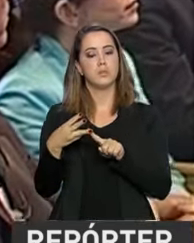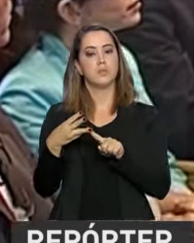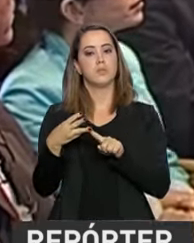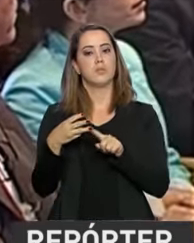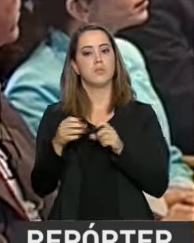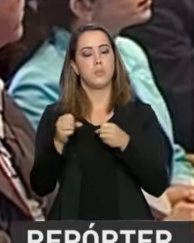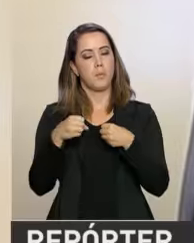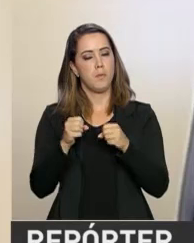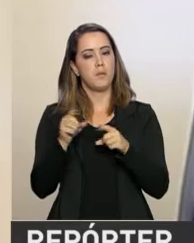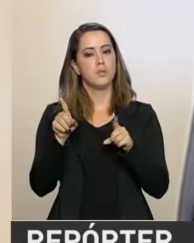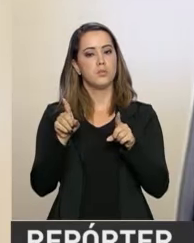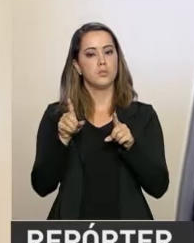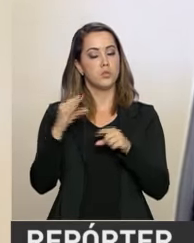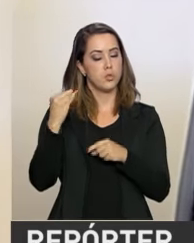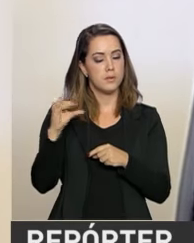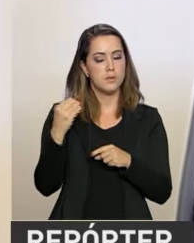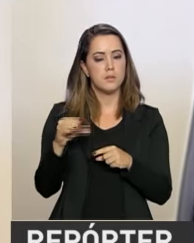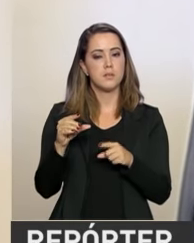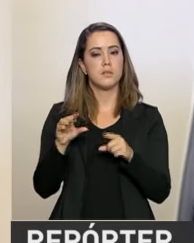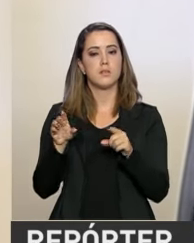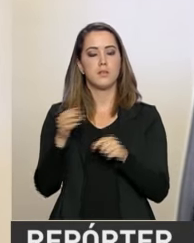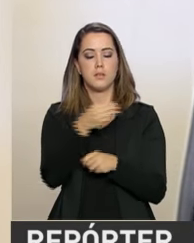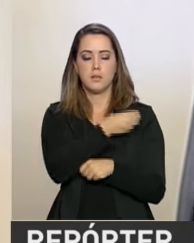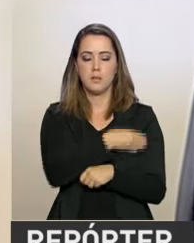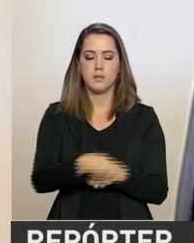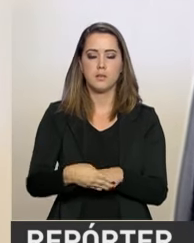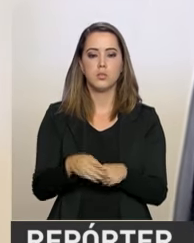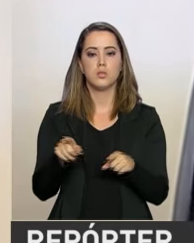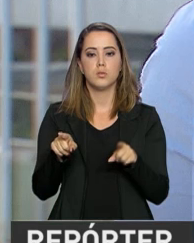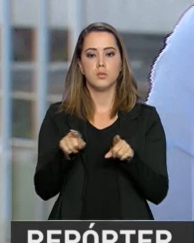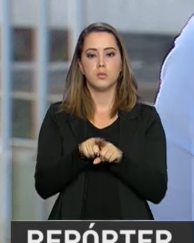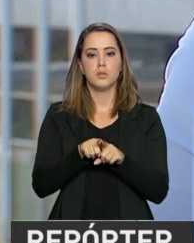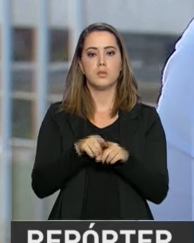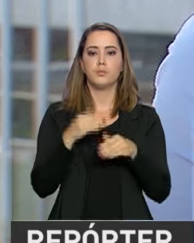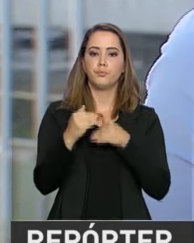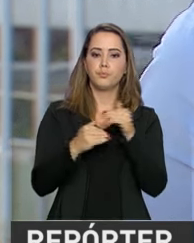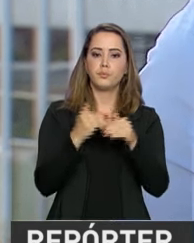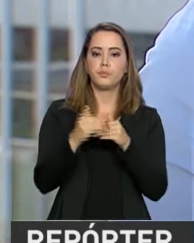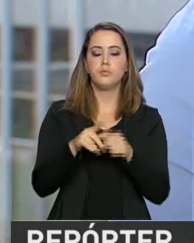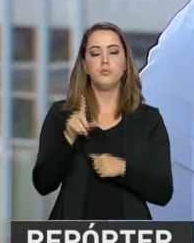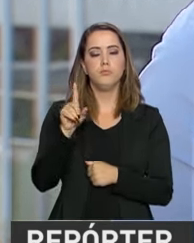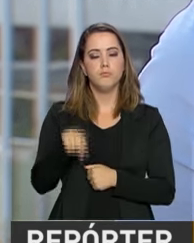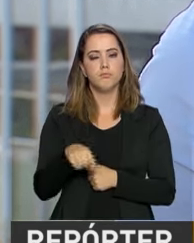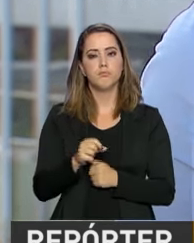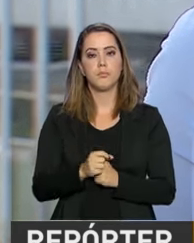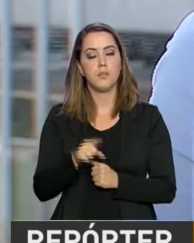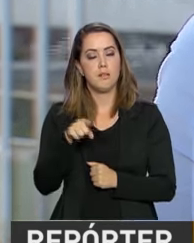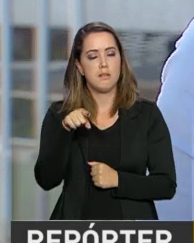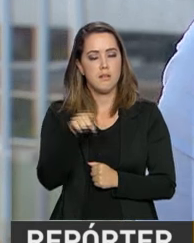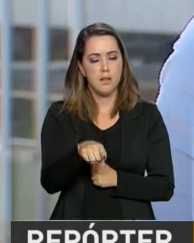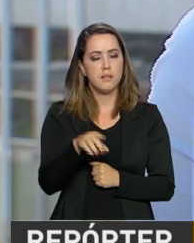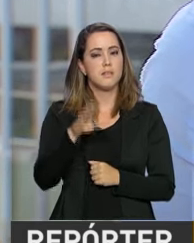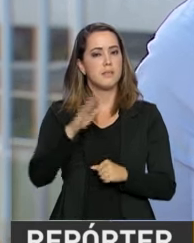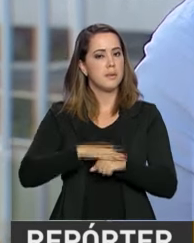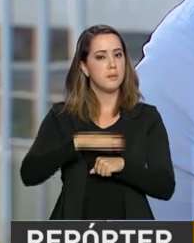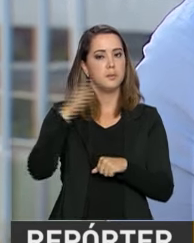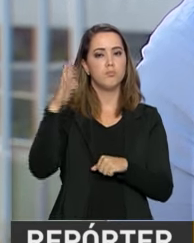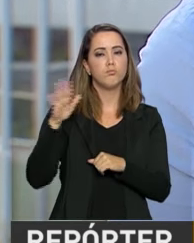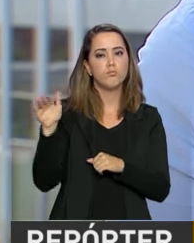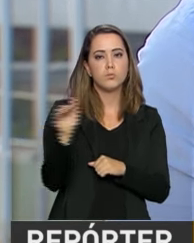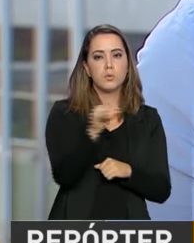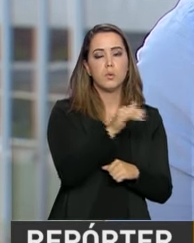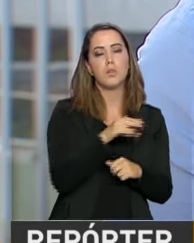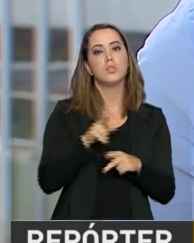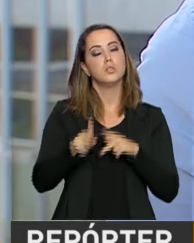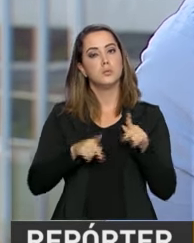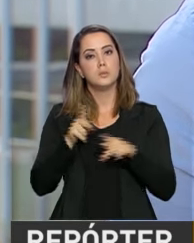lançaram um edital voltado para fortalecer os estudos nessa área. é a maior chamada pública voltada para o combate